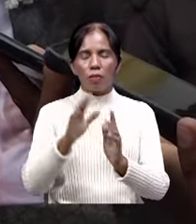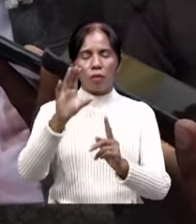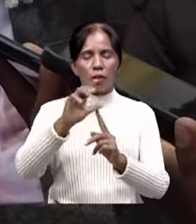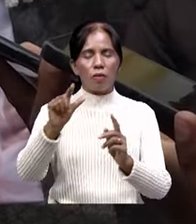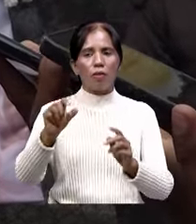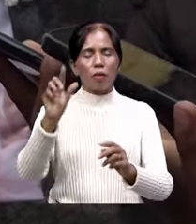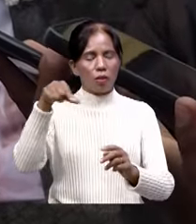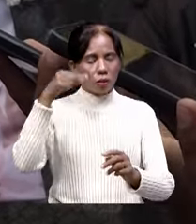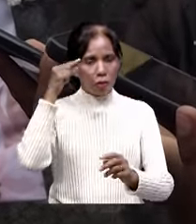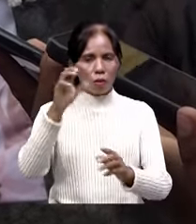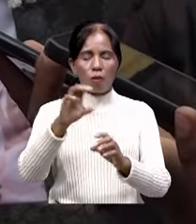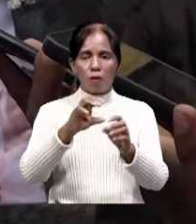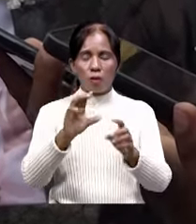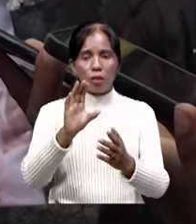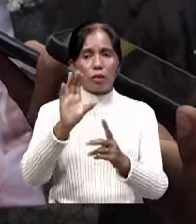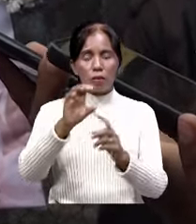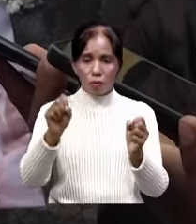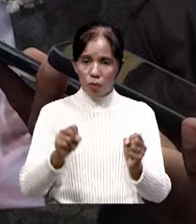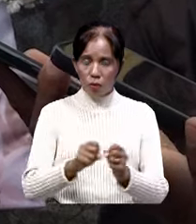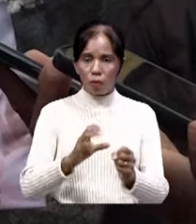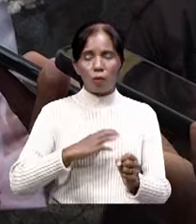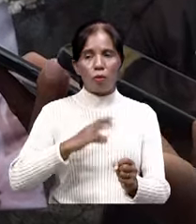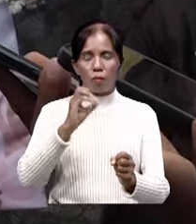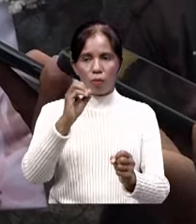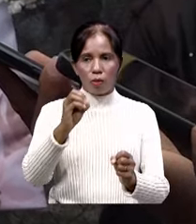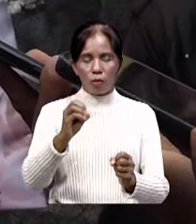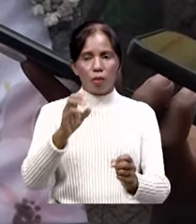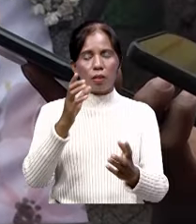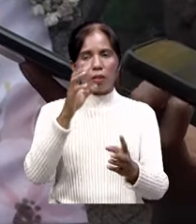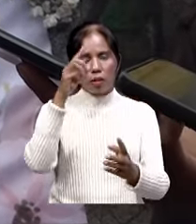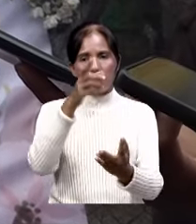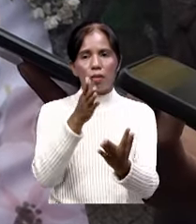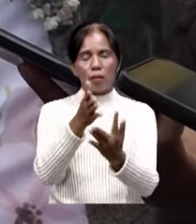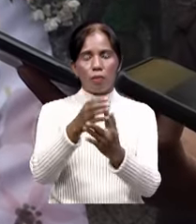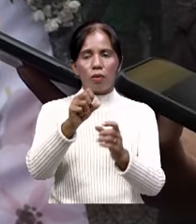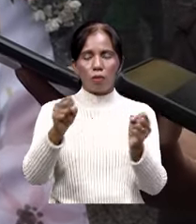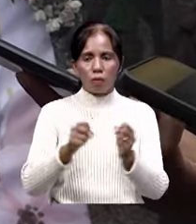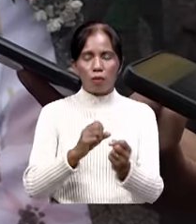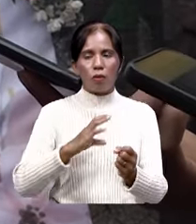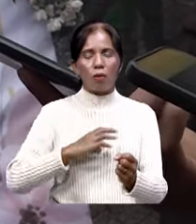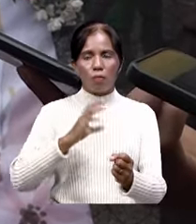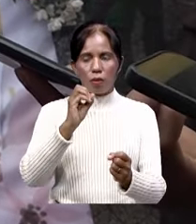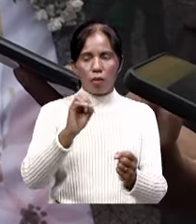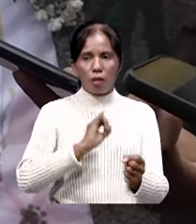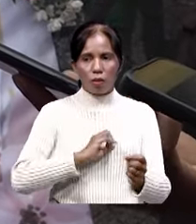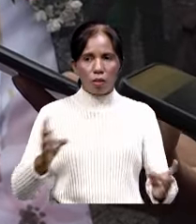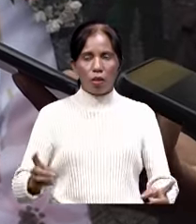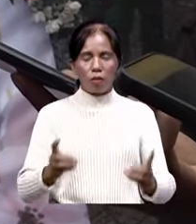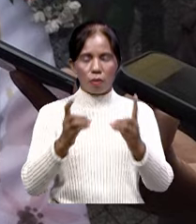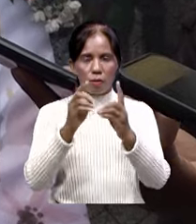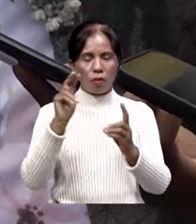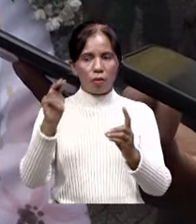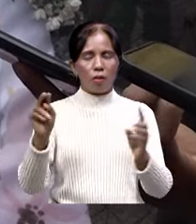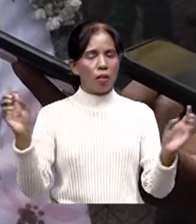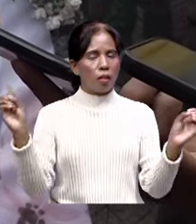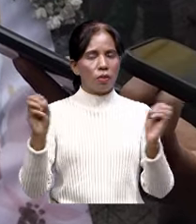euriku matene bua raine ta momento ne ba raine ta ma basu komoro ida di dili au se asur malu falo nia los